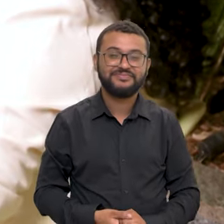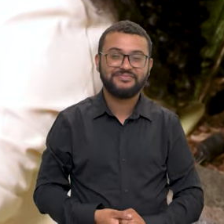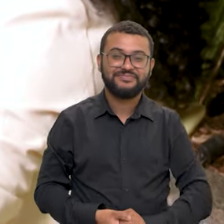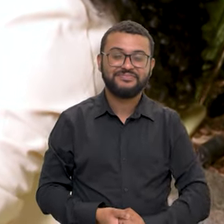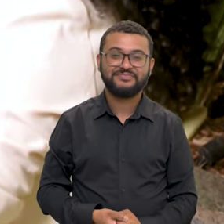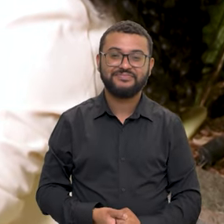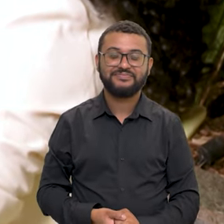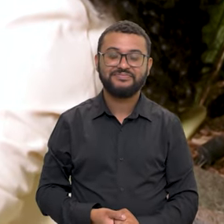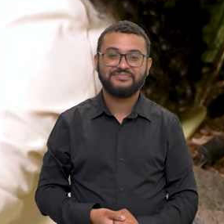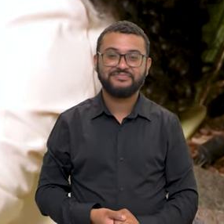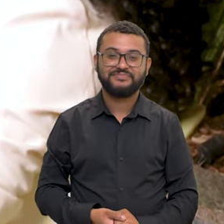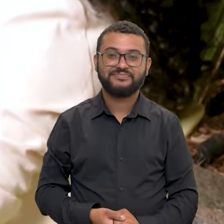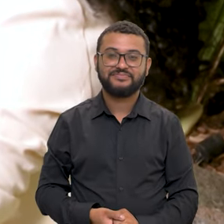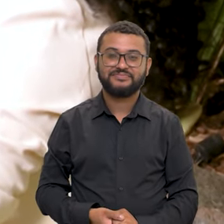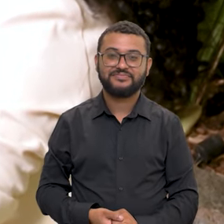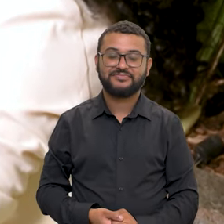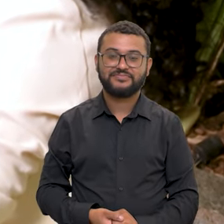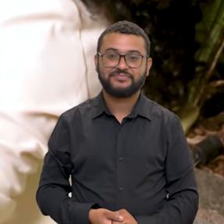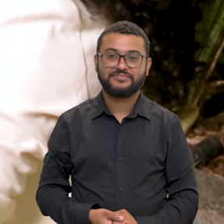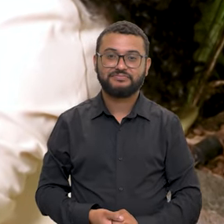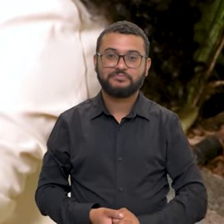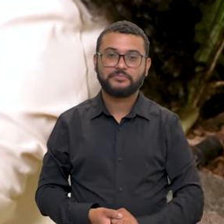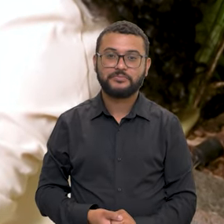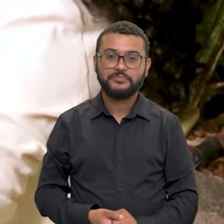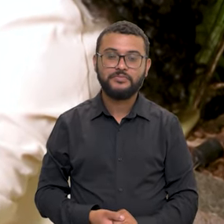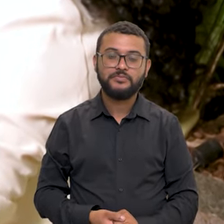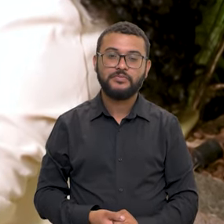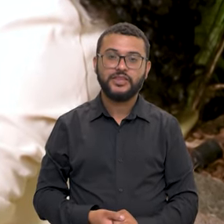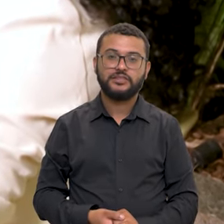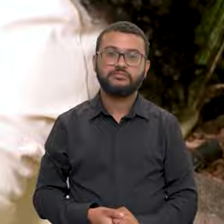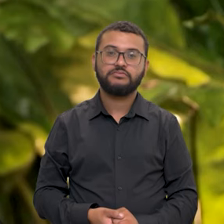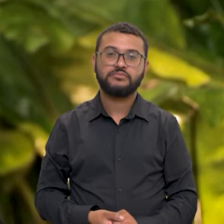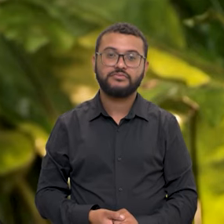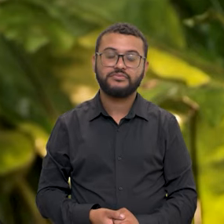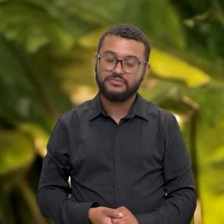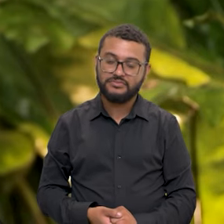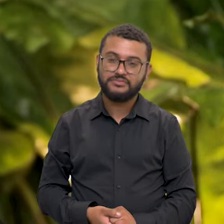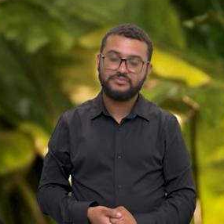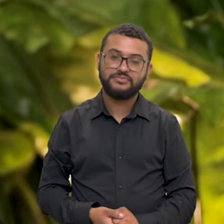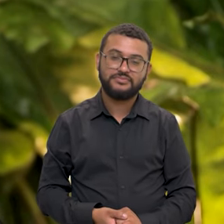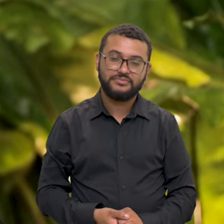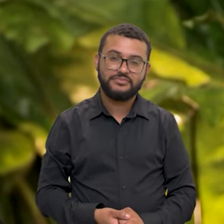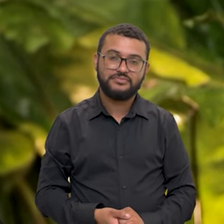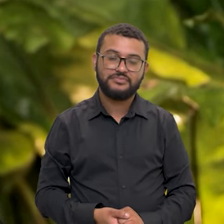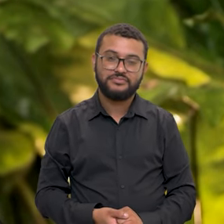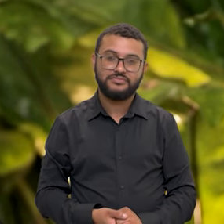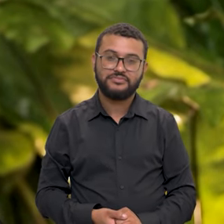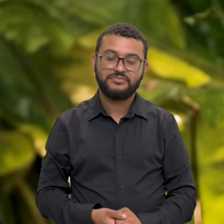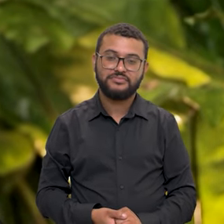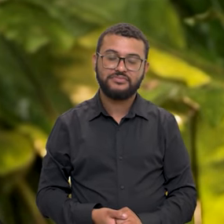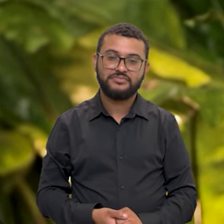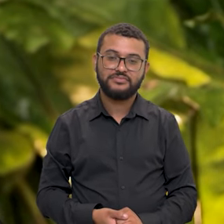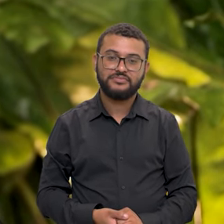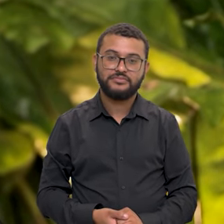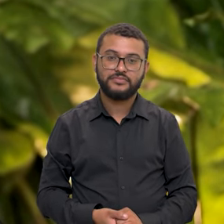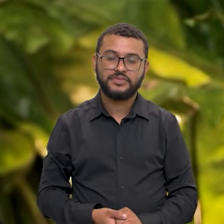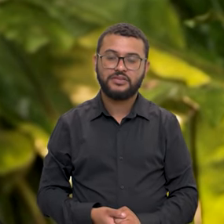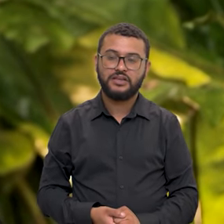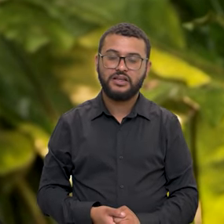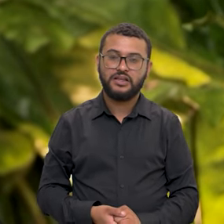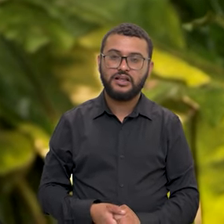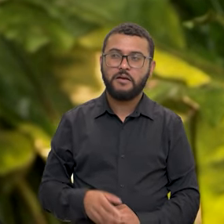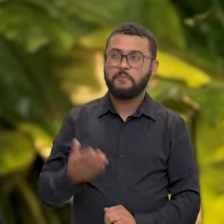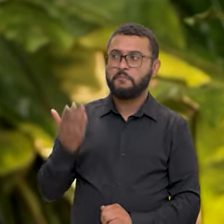No passado o Ibama já trabalhou muito no combate ao desmatamento e a gente foi adquirindo toda uma